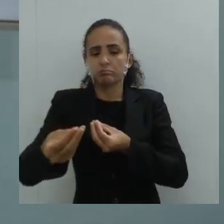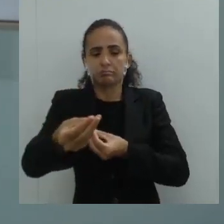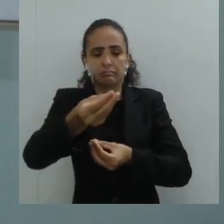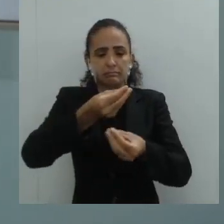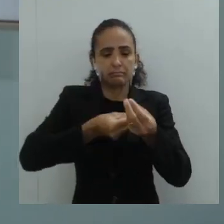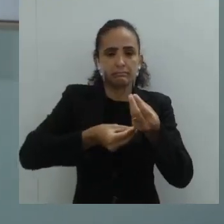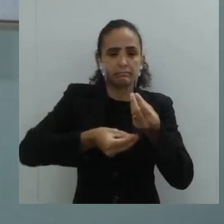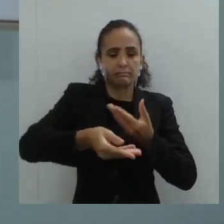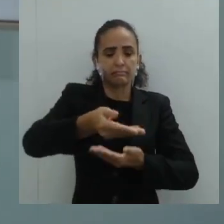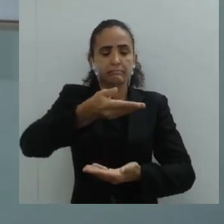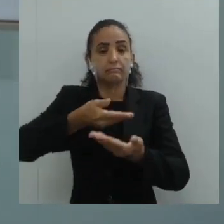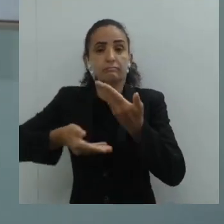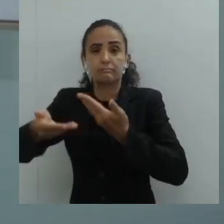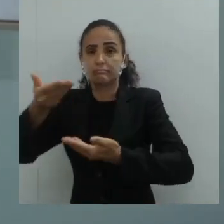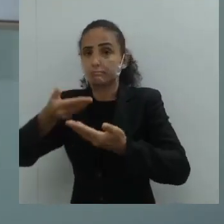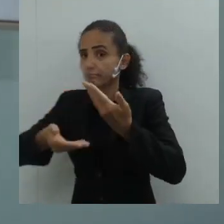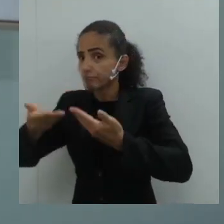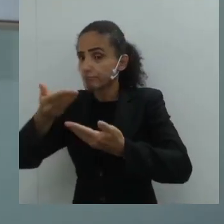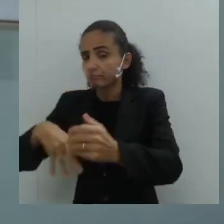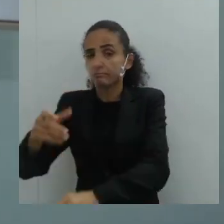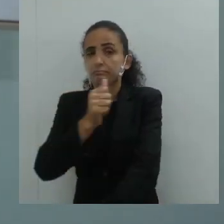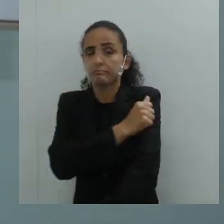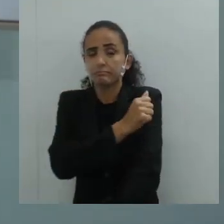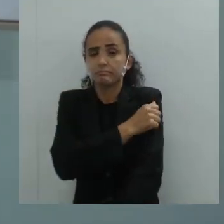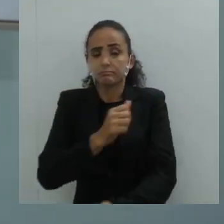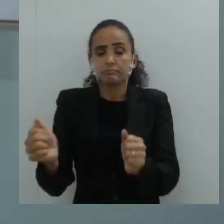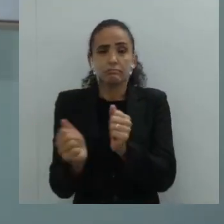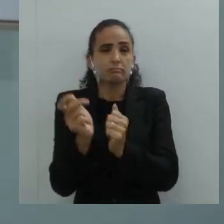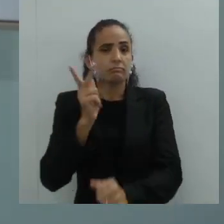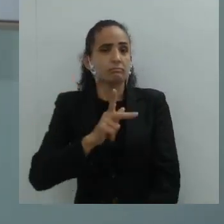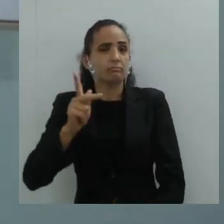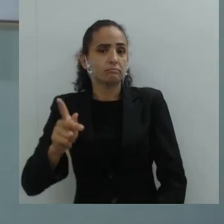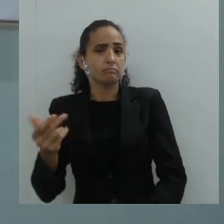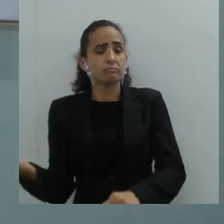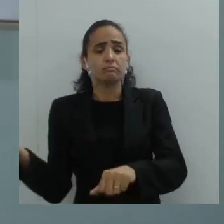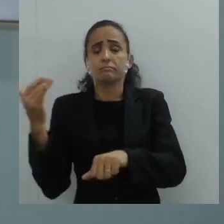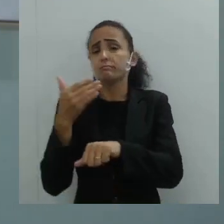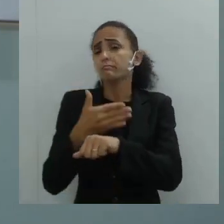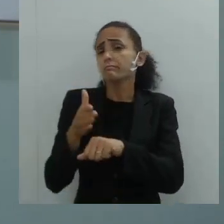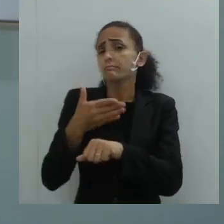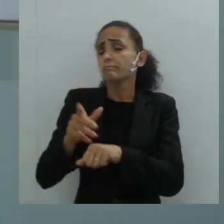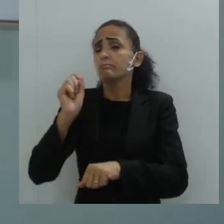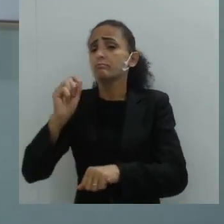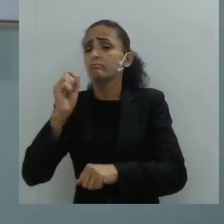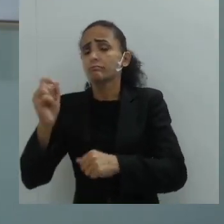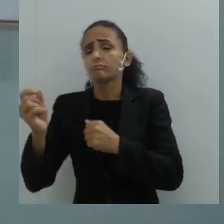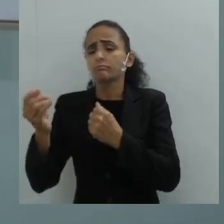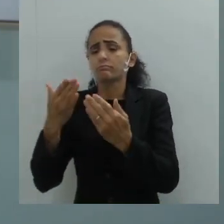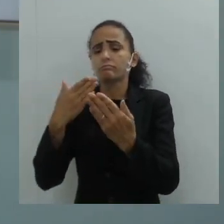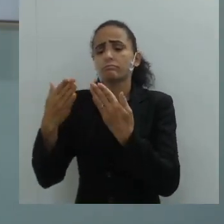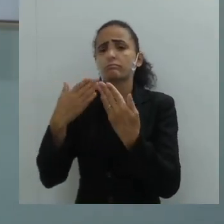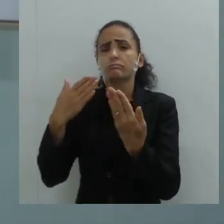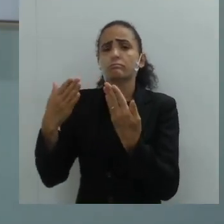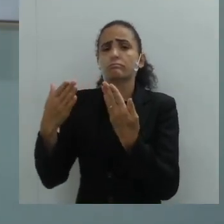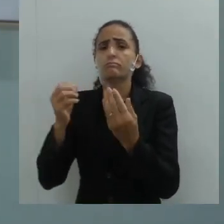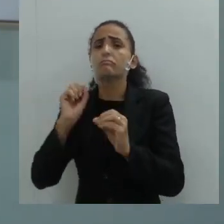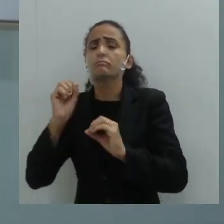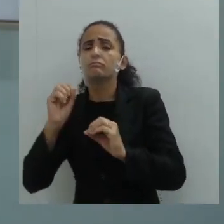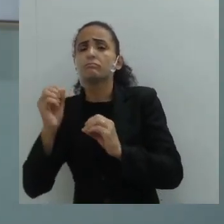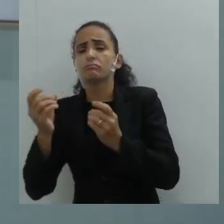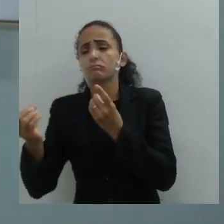seu professor é importante o quê? Vocês treinarem, certo? O diálogo, a